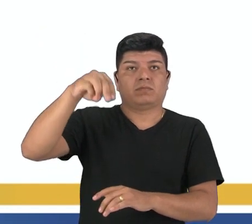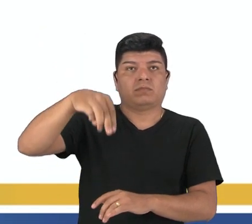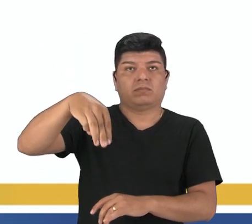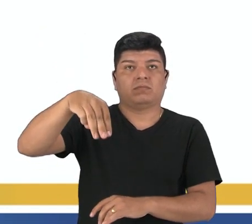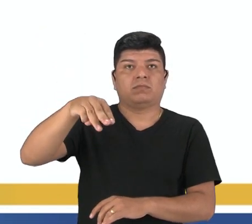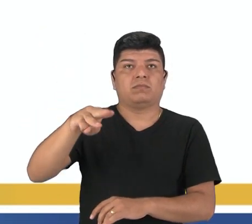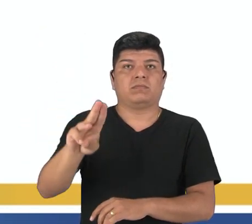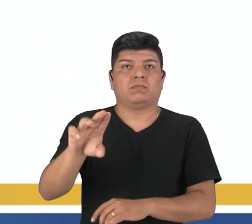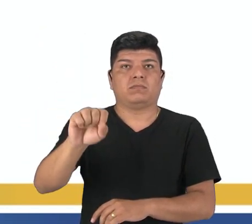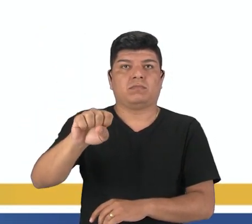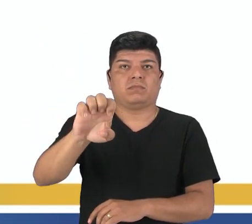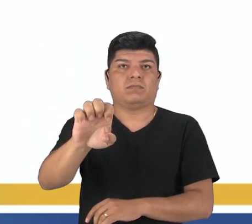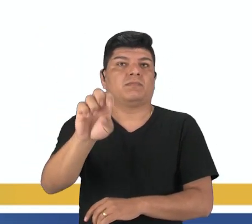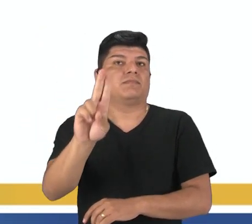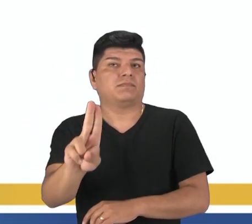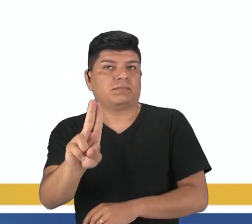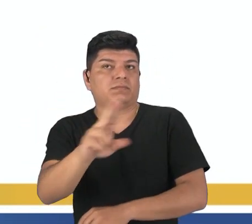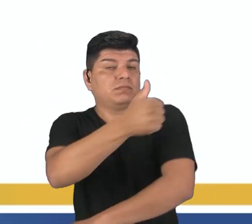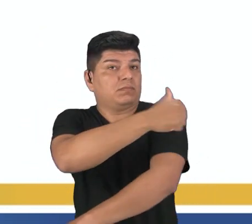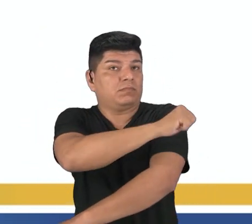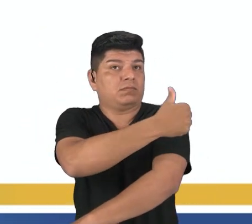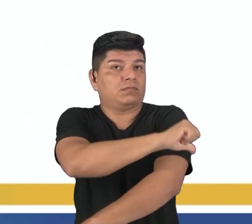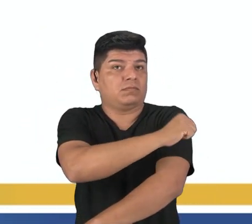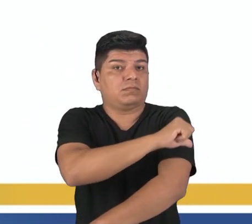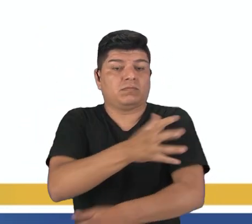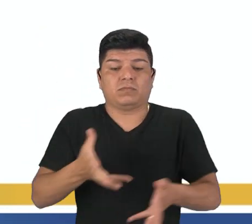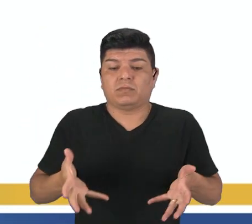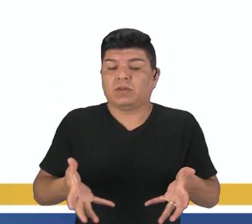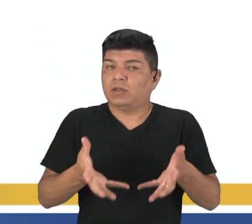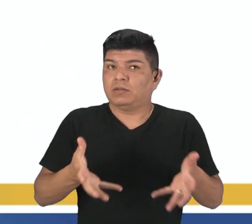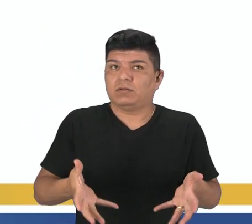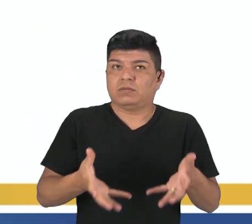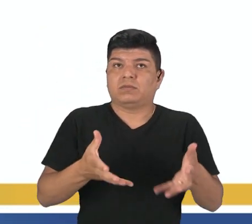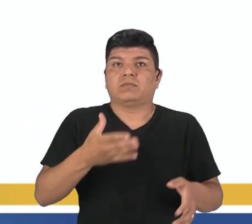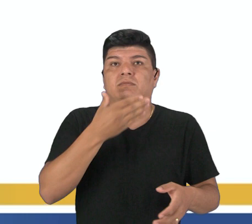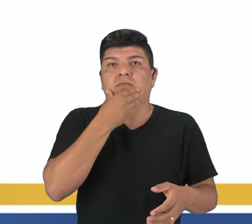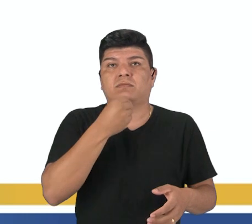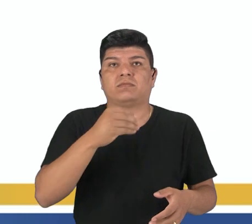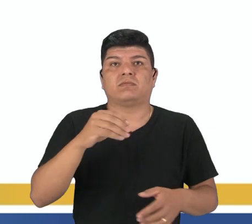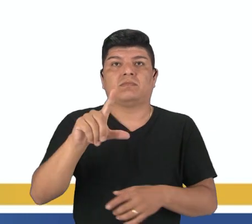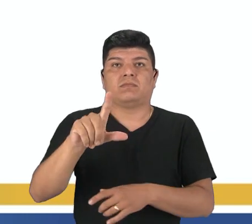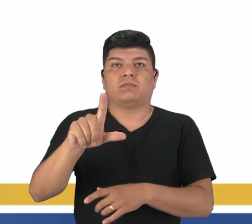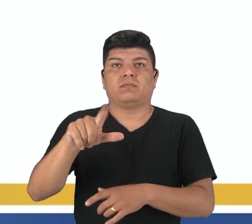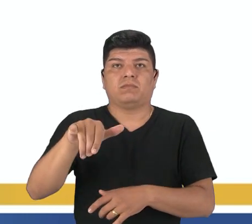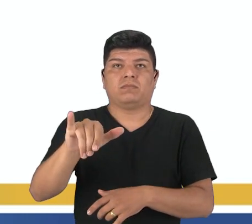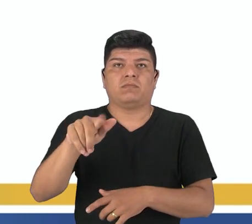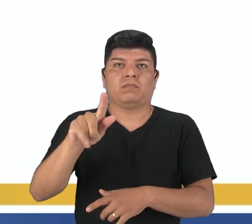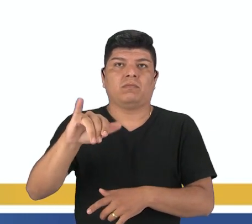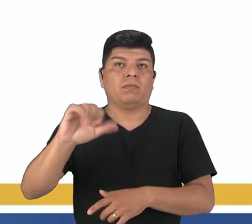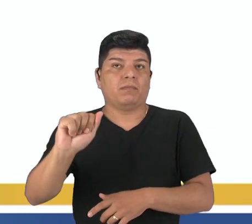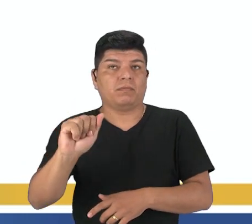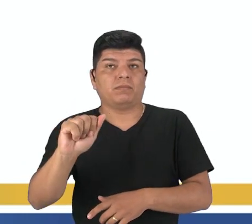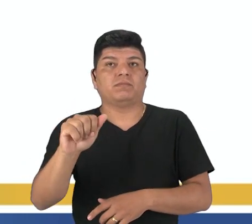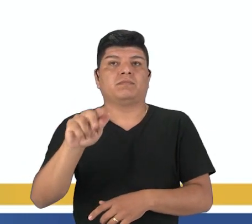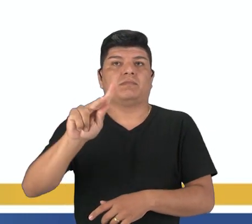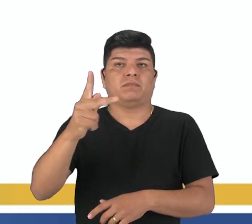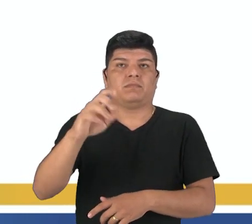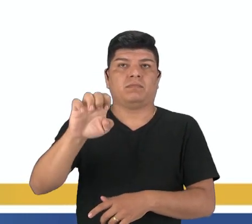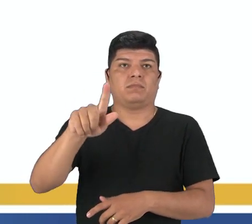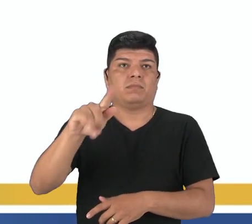Rio de Janeiro. Ele sofreu influência de artistas como Lígia Clark, Hélio Oiticica, que trabalham a